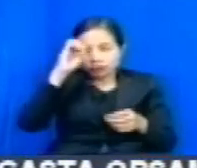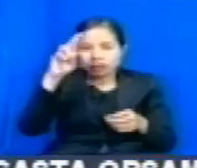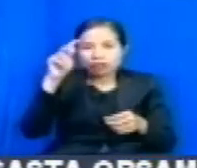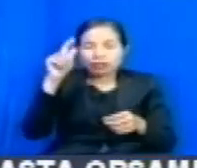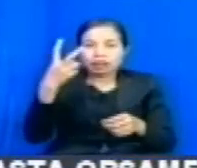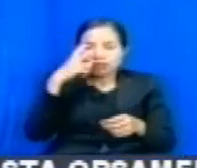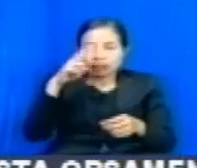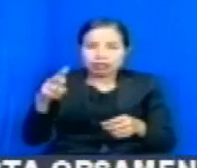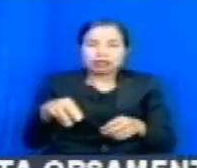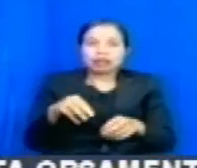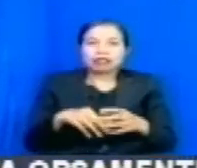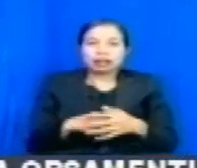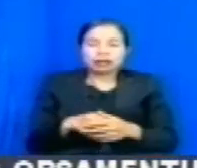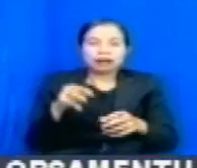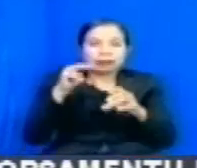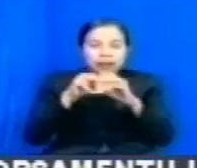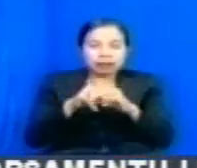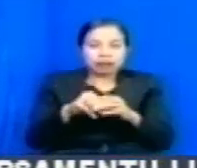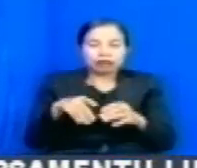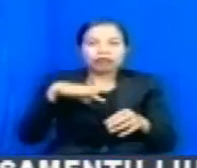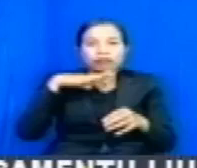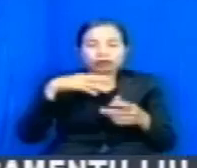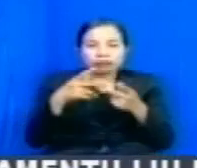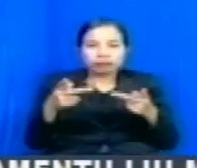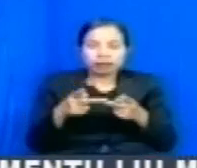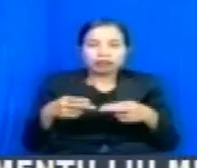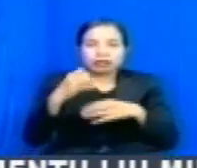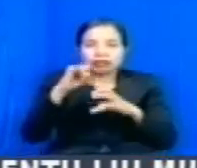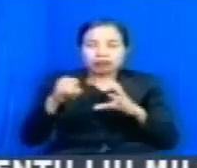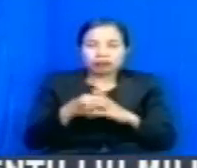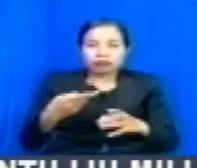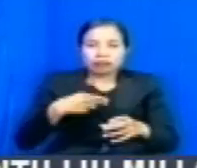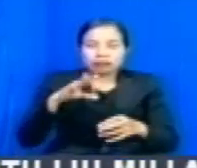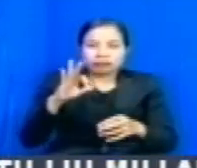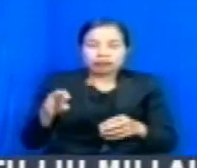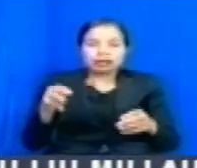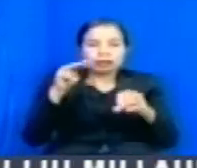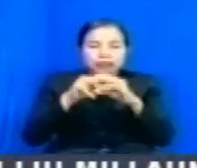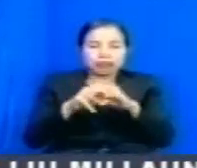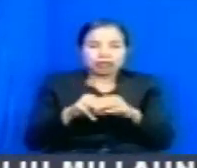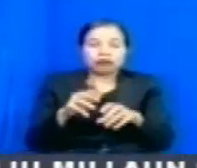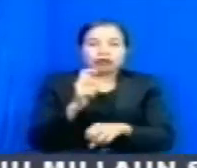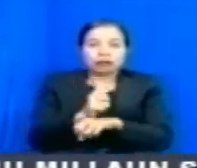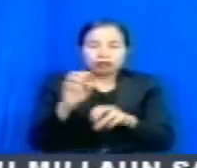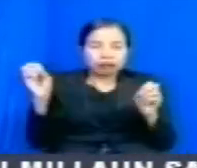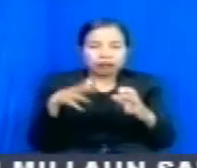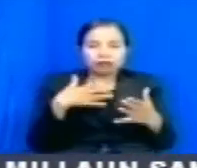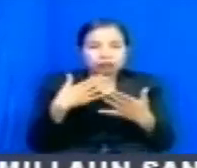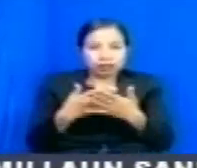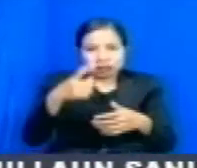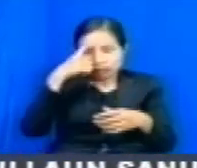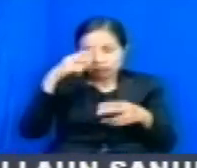construção do mercado no lixeira Sira, inclui sentina pública e mercado Beloi, com condição lajes estável, também